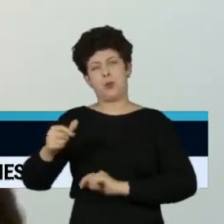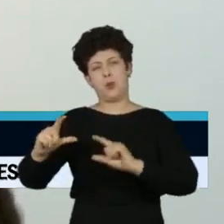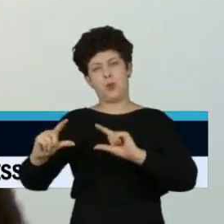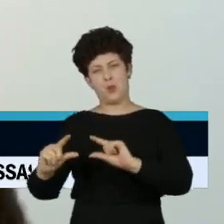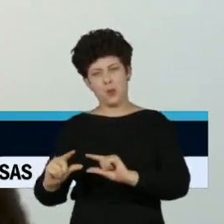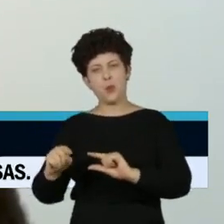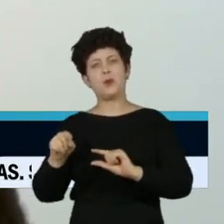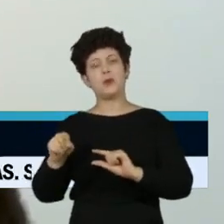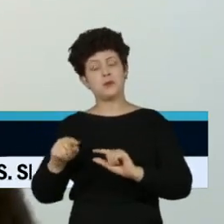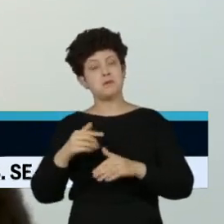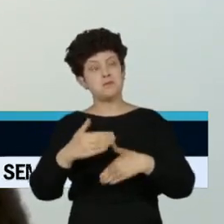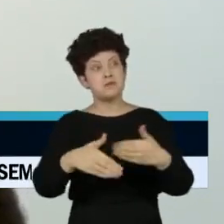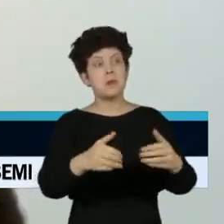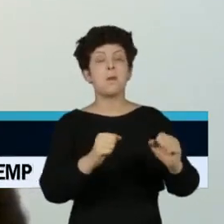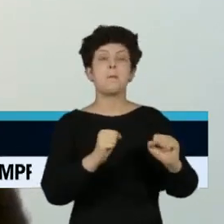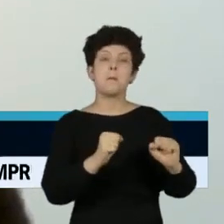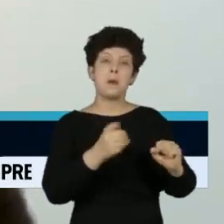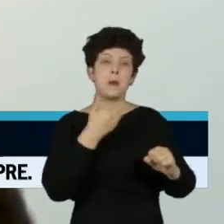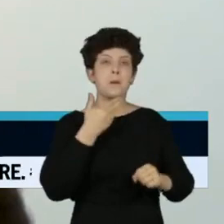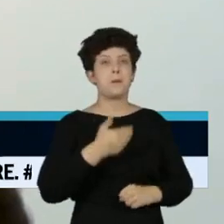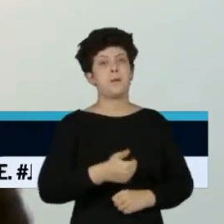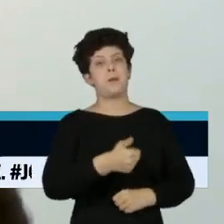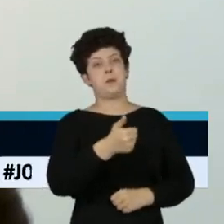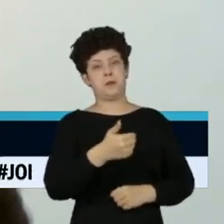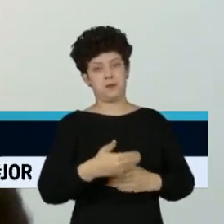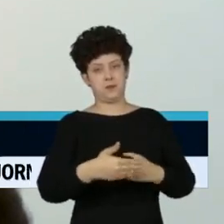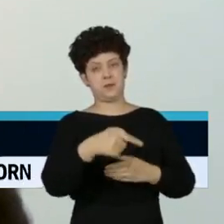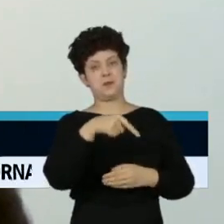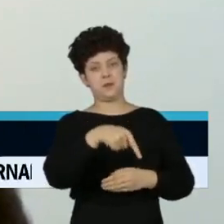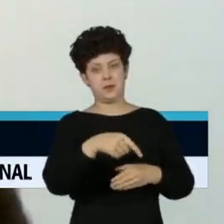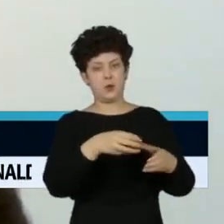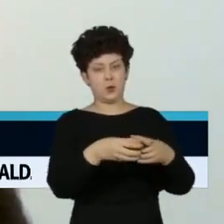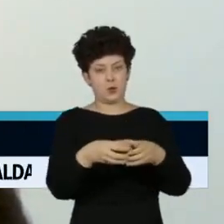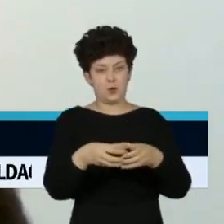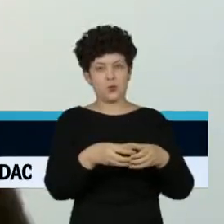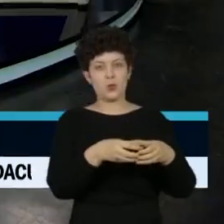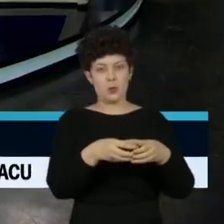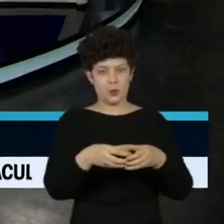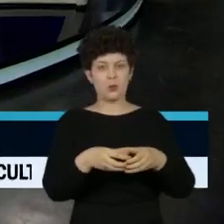também pode ser que aconteça com os grupos raciais.